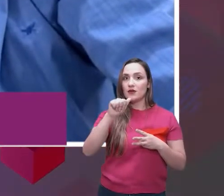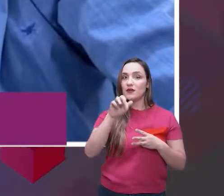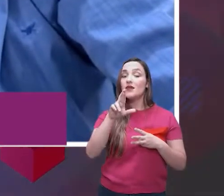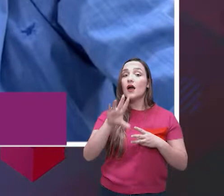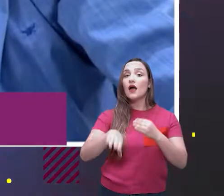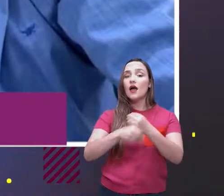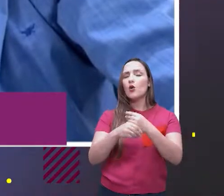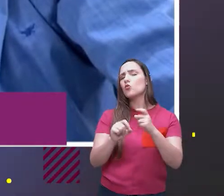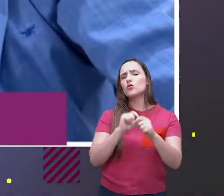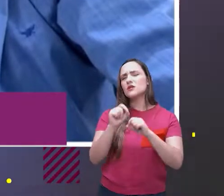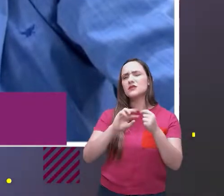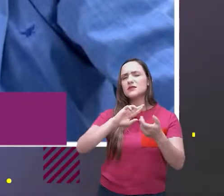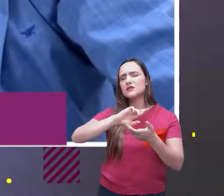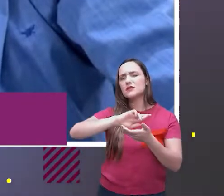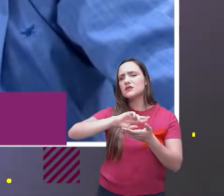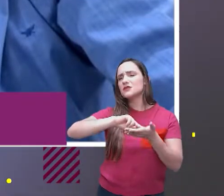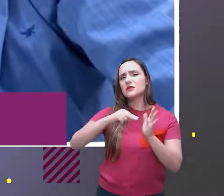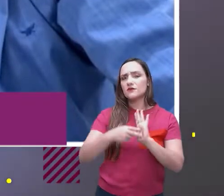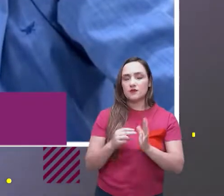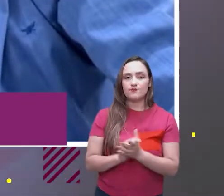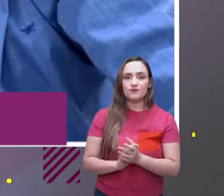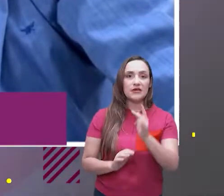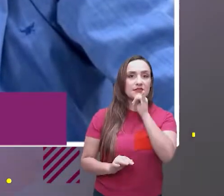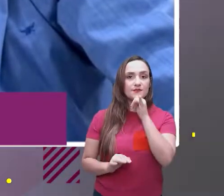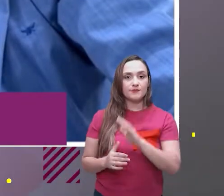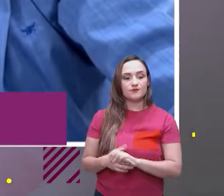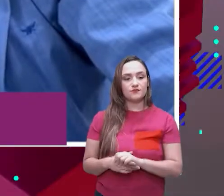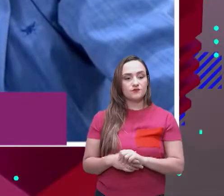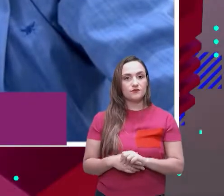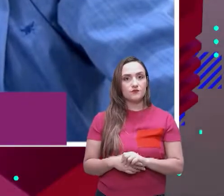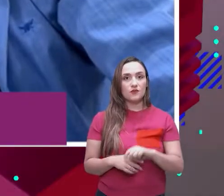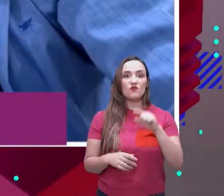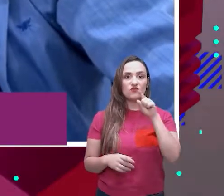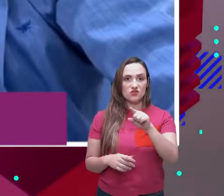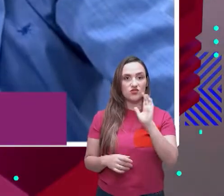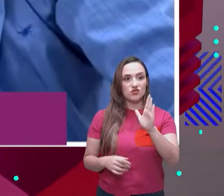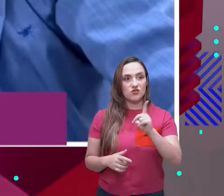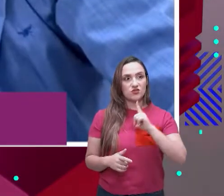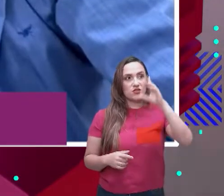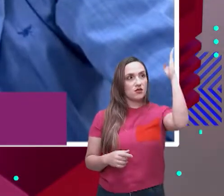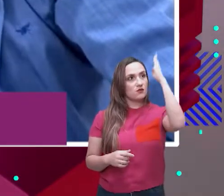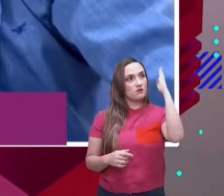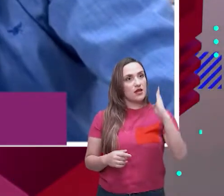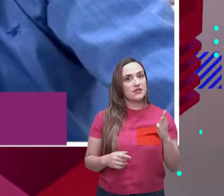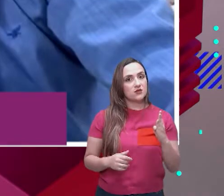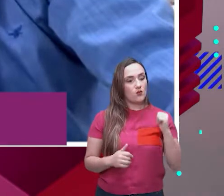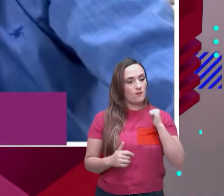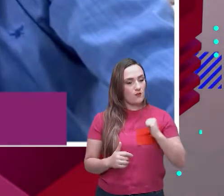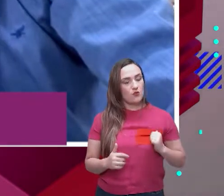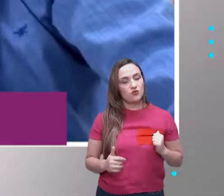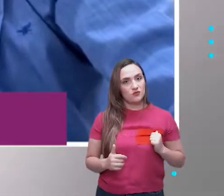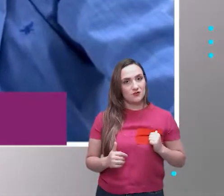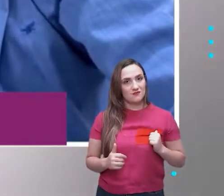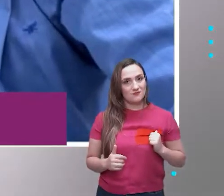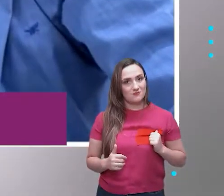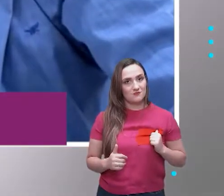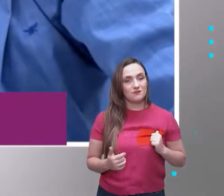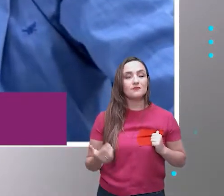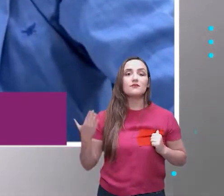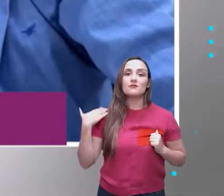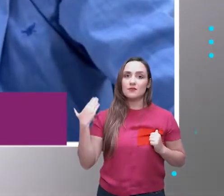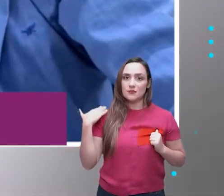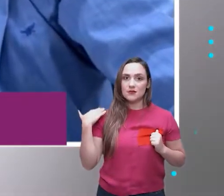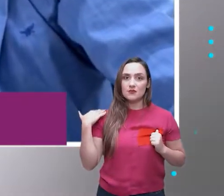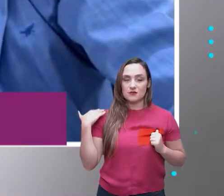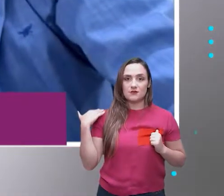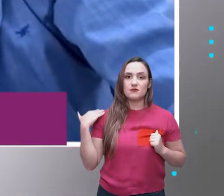lei. O que, que a Bolsa Atleta pode complementar? O atleta que conseguiu uma bolsa nacional, uma bolsa do Ministério, ele